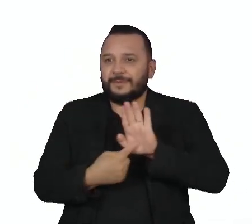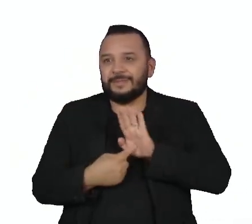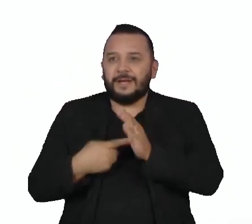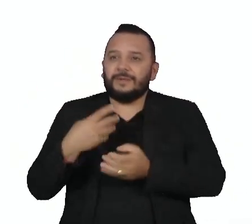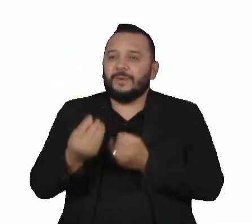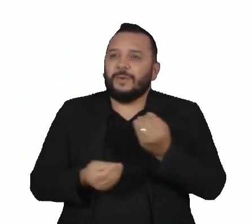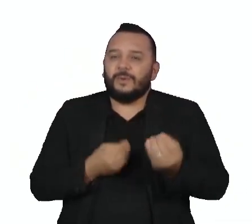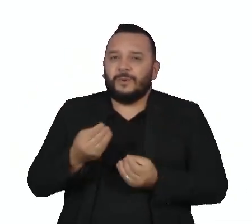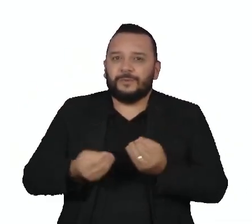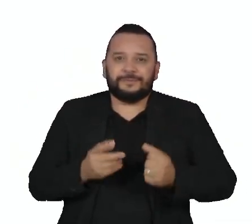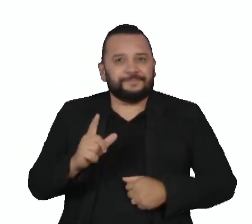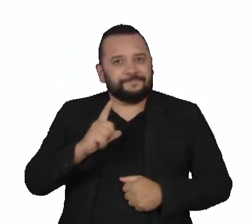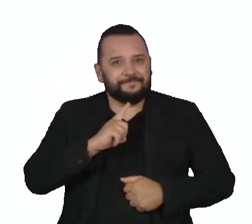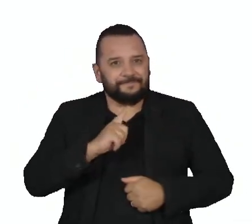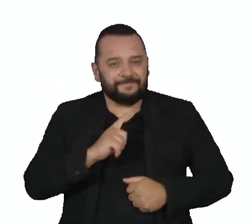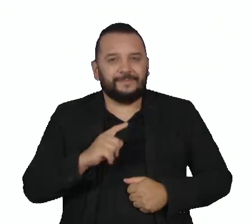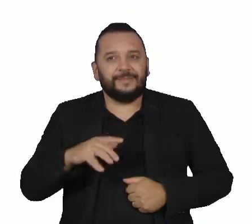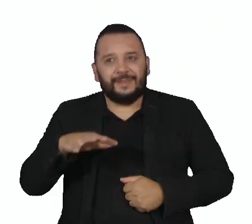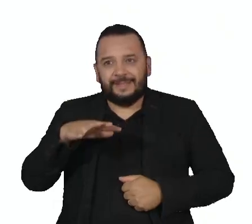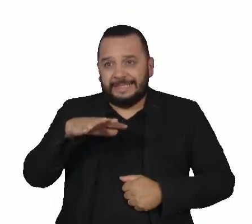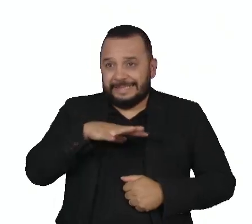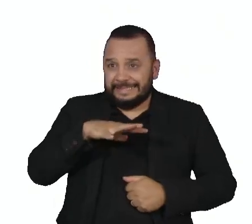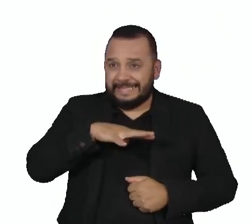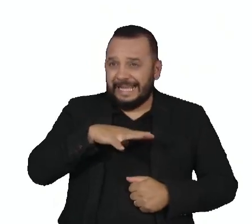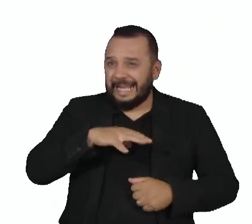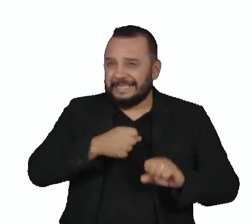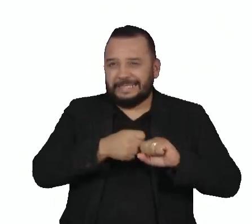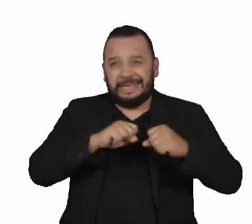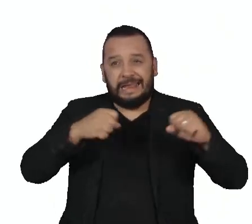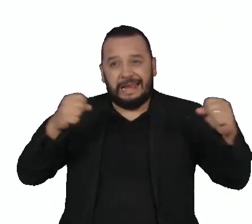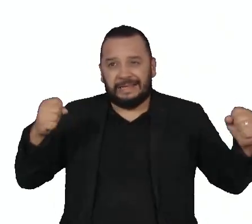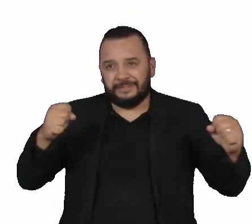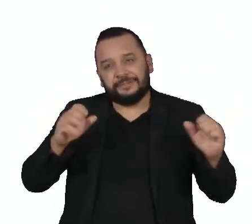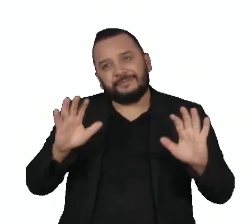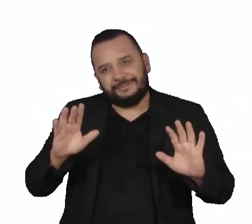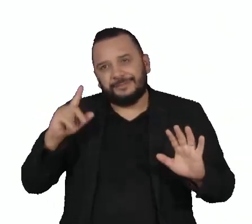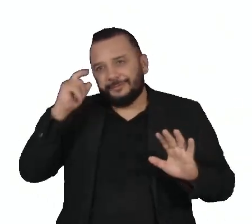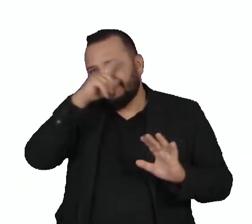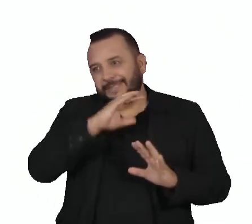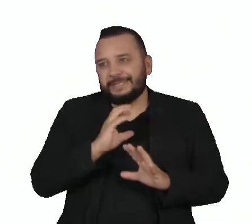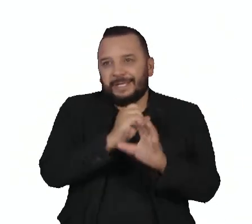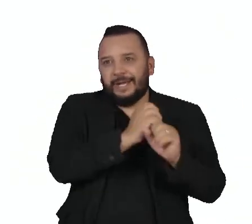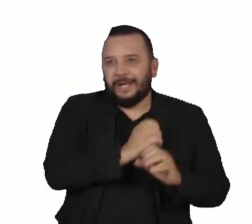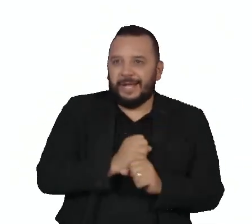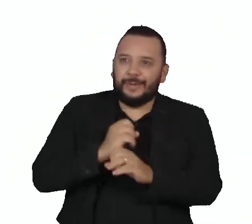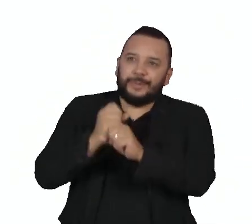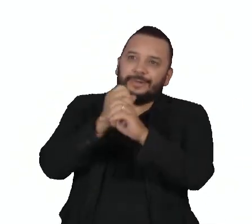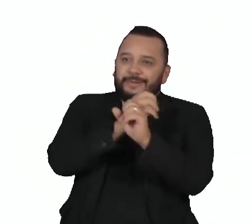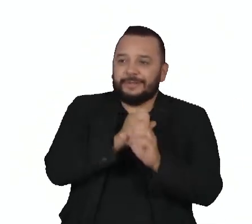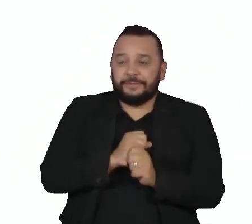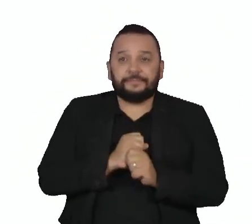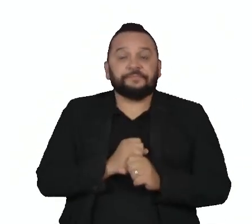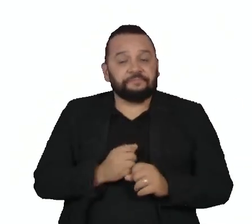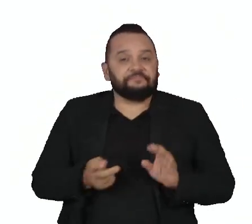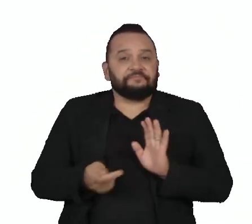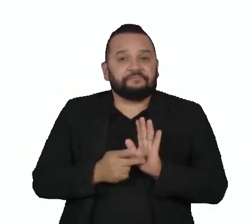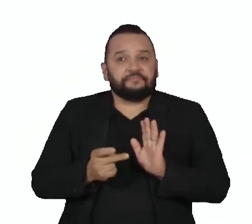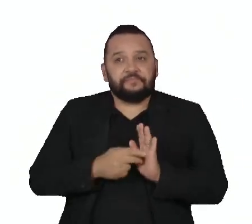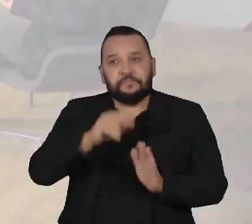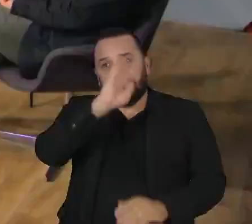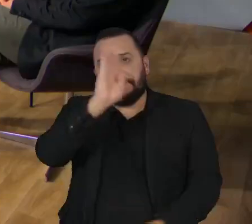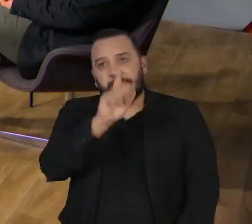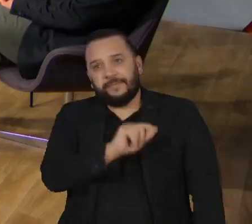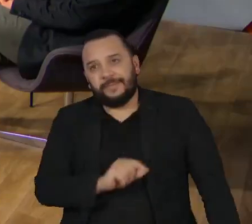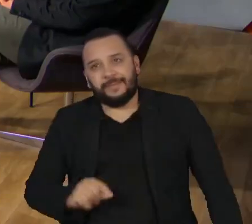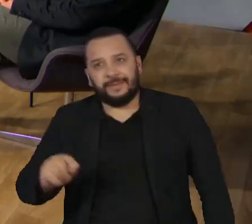a distância, né, da cidade é uma cidade muito grande, interfere na apuração, né? Isso, é importante a gente ter em mente que, assim como acontece no Brasil, né,